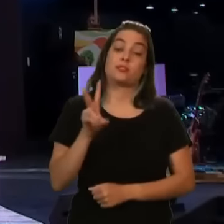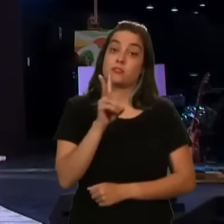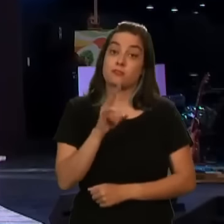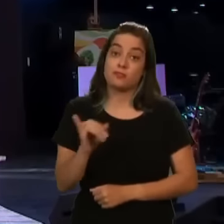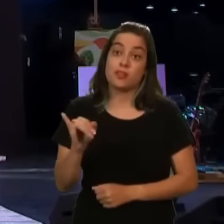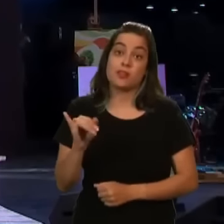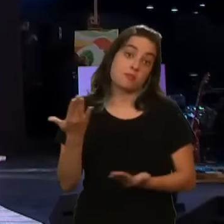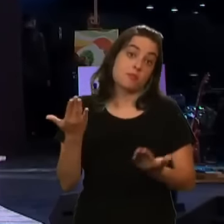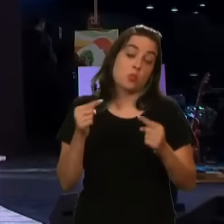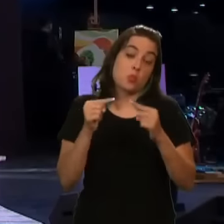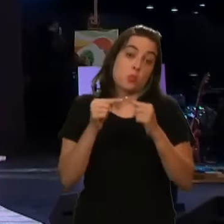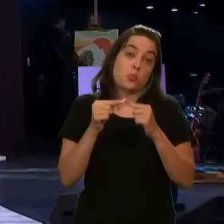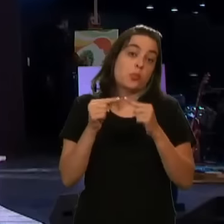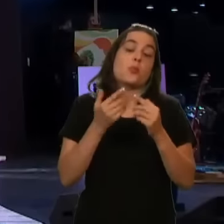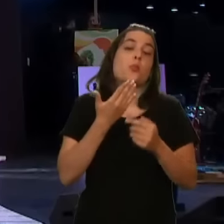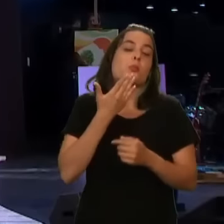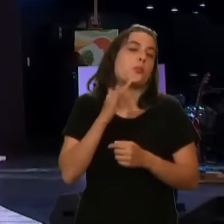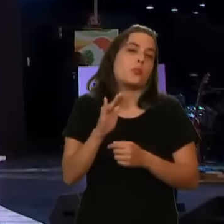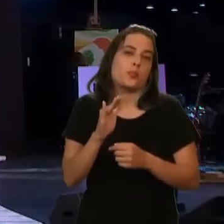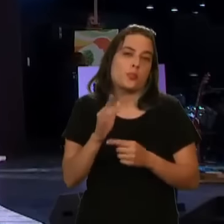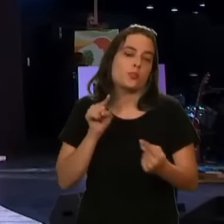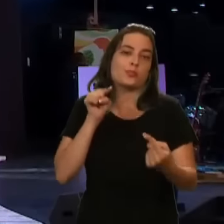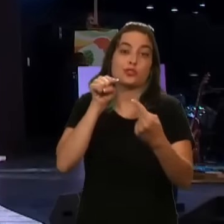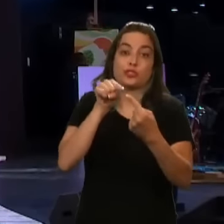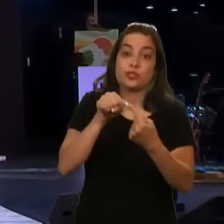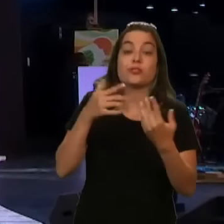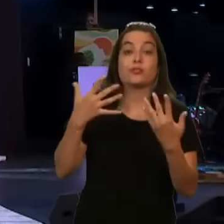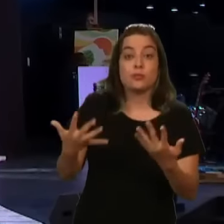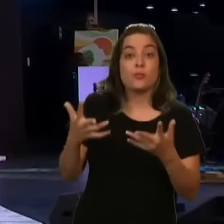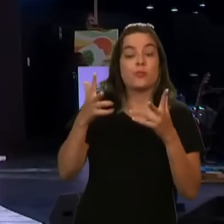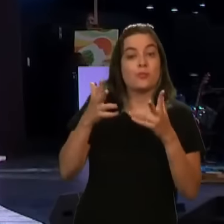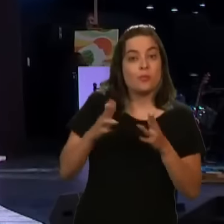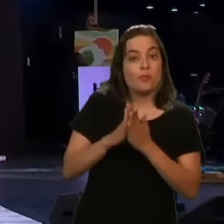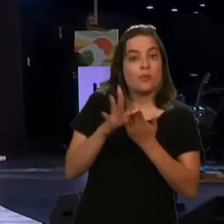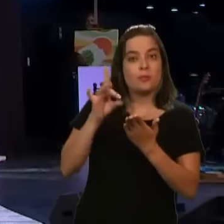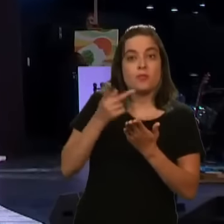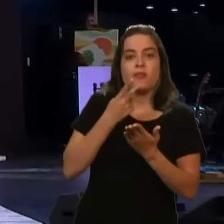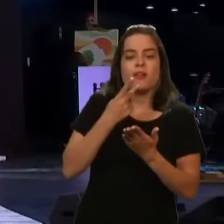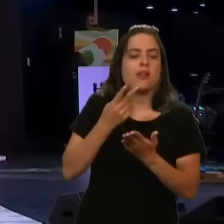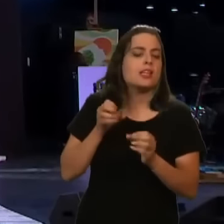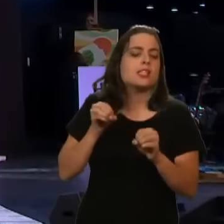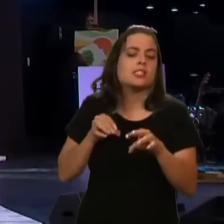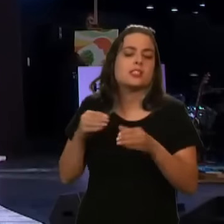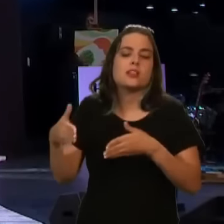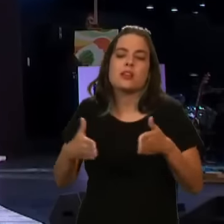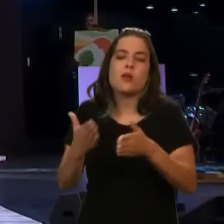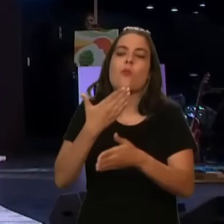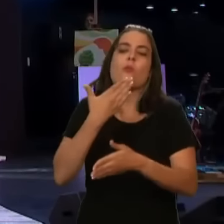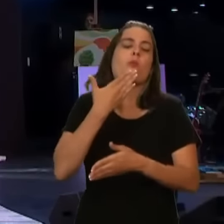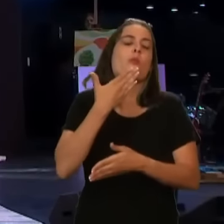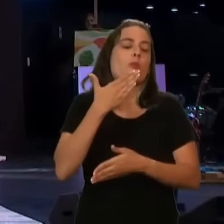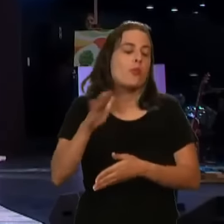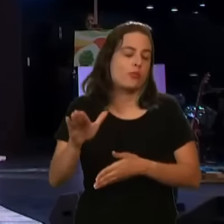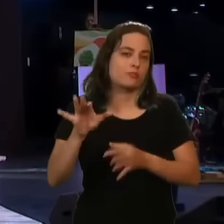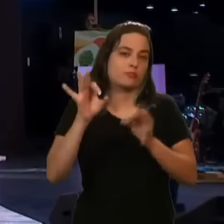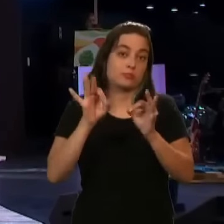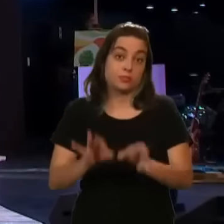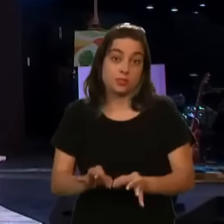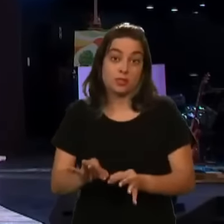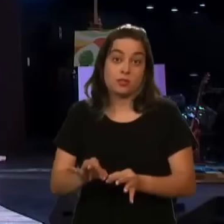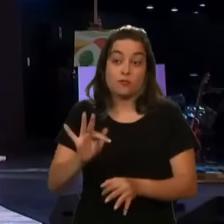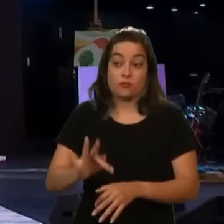com o alvo. Né? Ensina a criança conforme os desígnios que você tem para ela. E quando crescer,